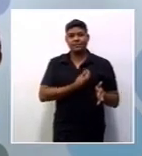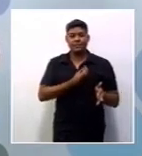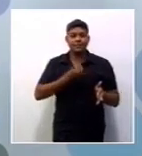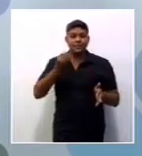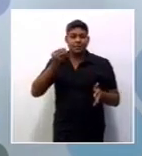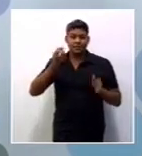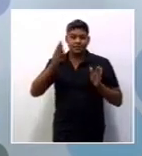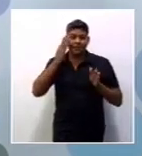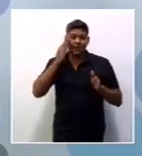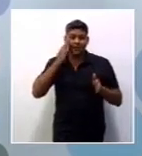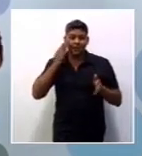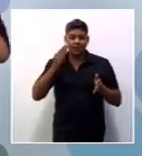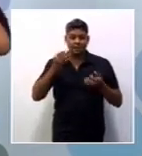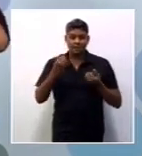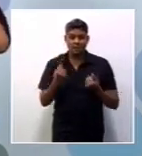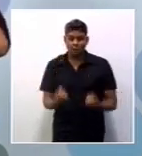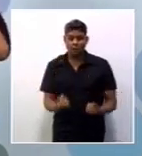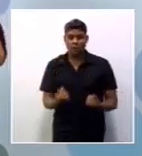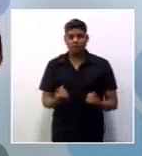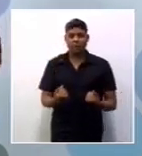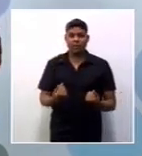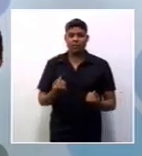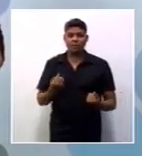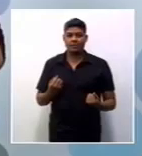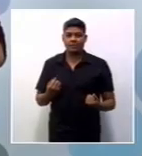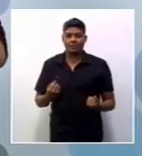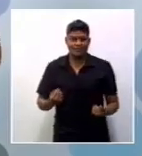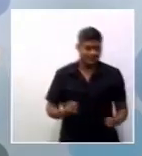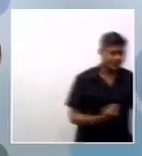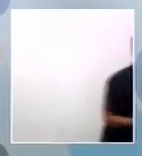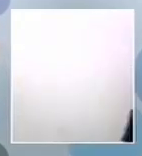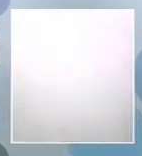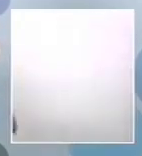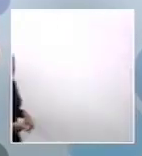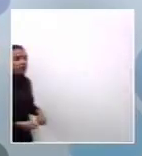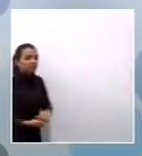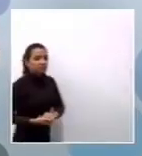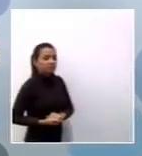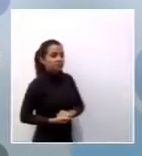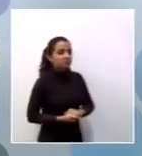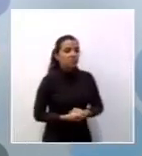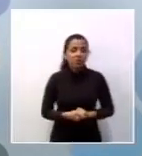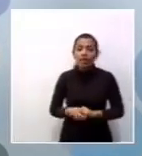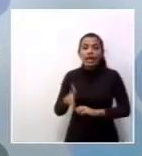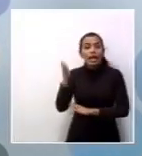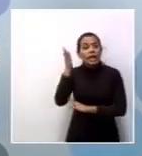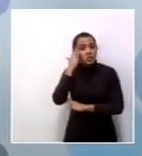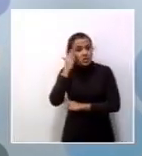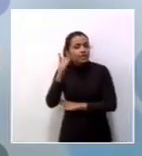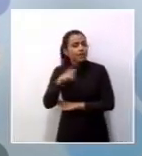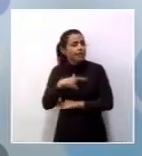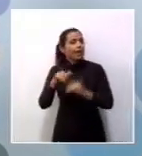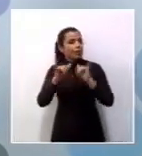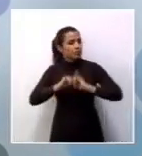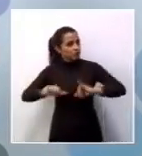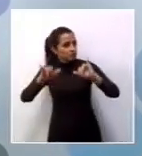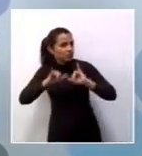bem pesada da gente pensar, mas a gente também tem que pensar que existem fake news que impactam de maneira muito negativa na nossa vida,